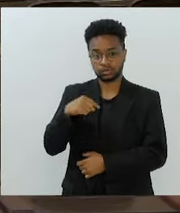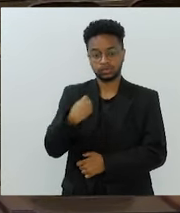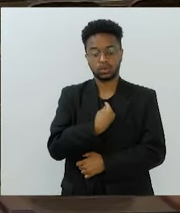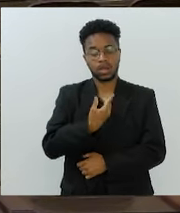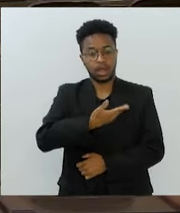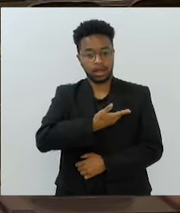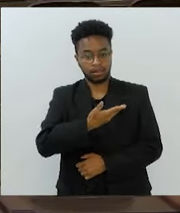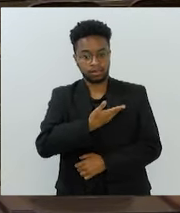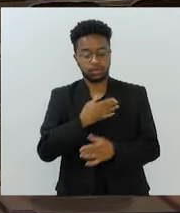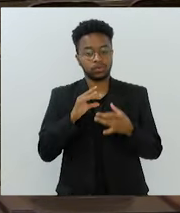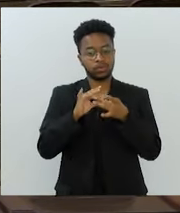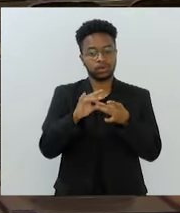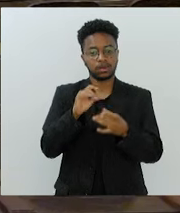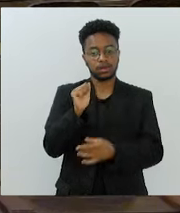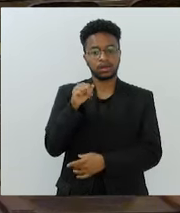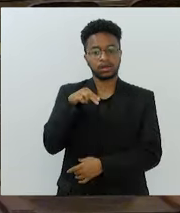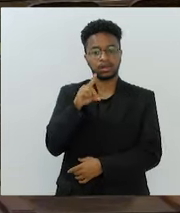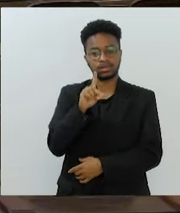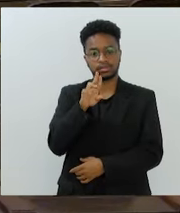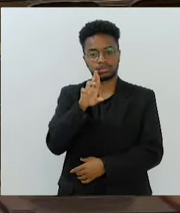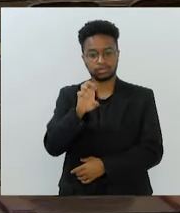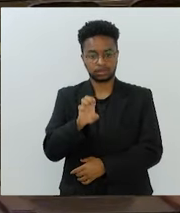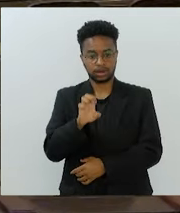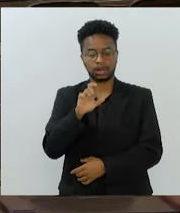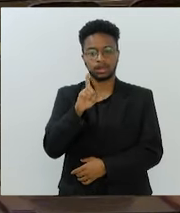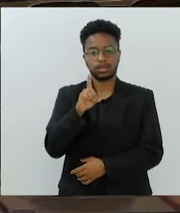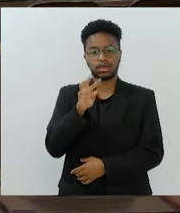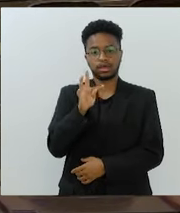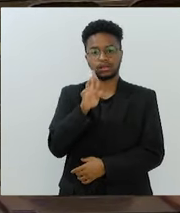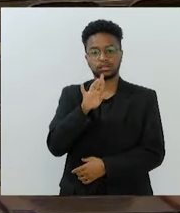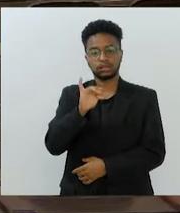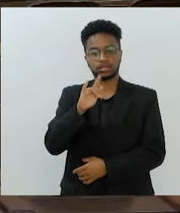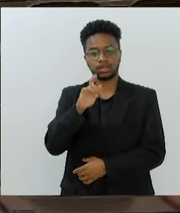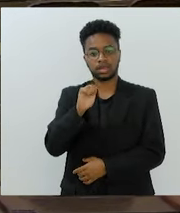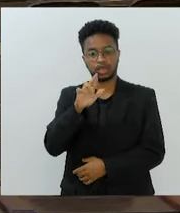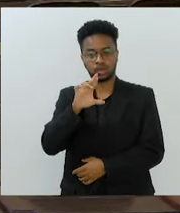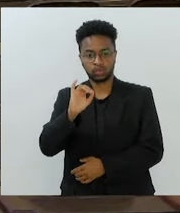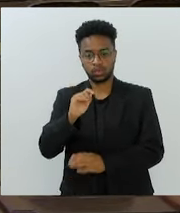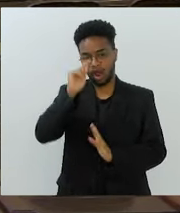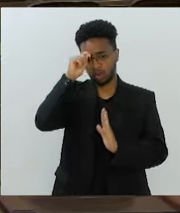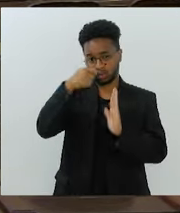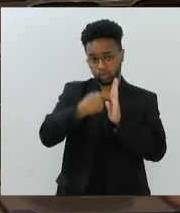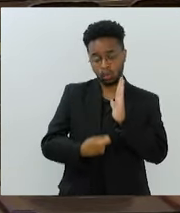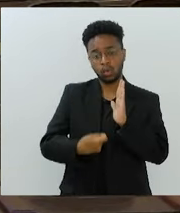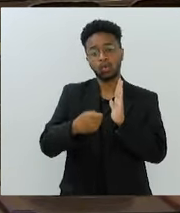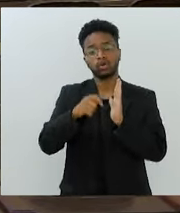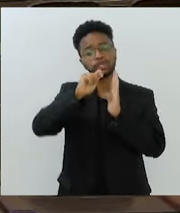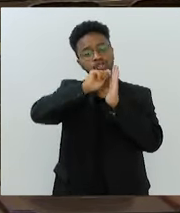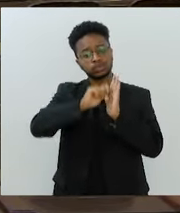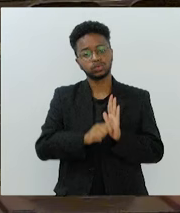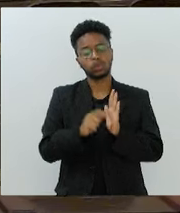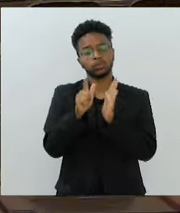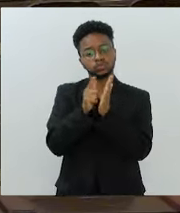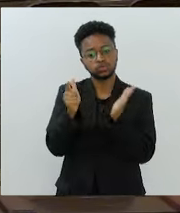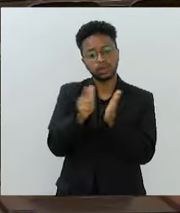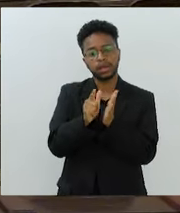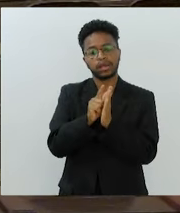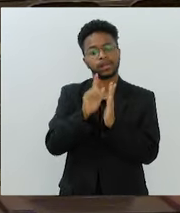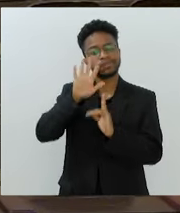companheiro André Trigueiro, autor, escritor, jornalista, ambientalista,